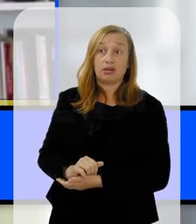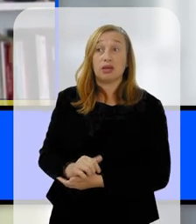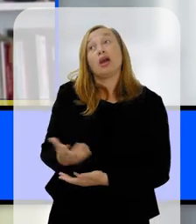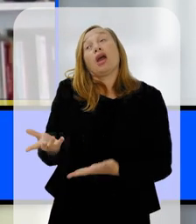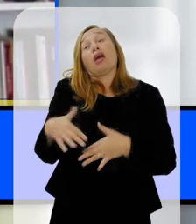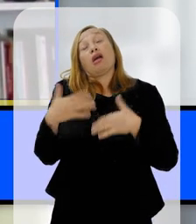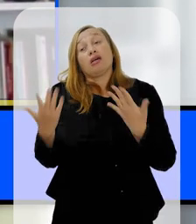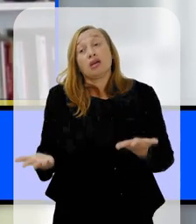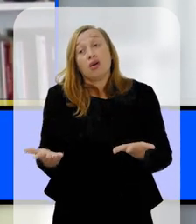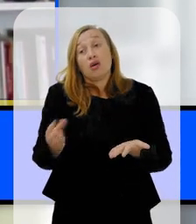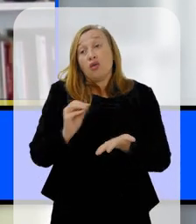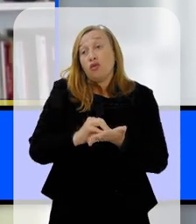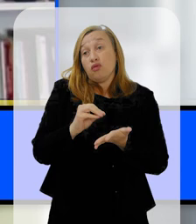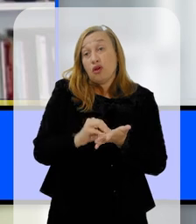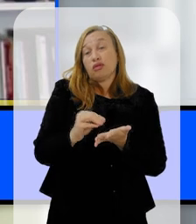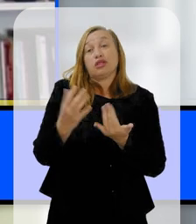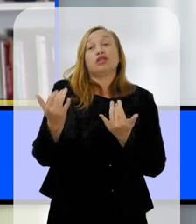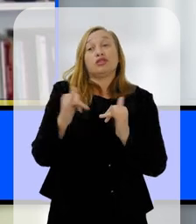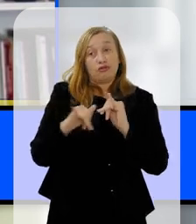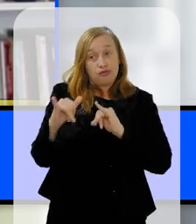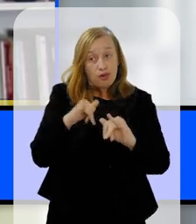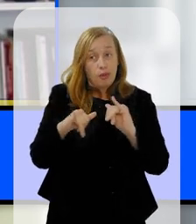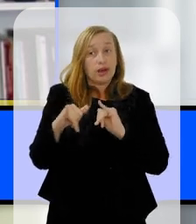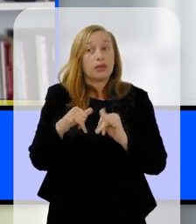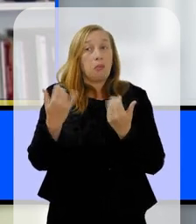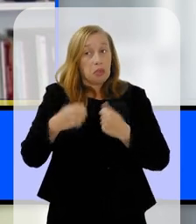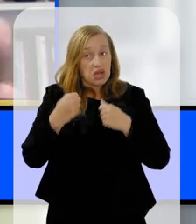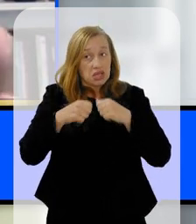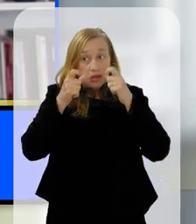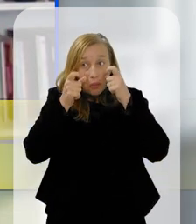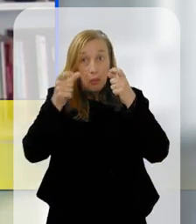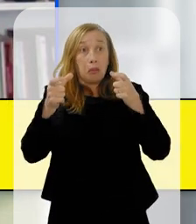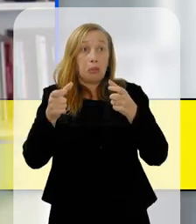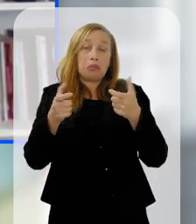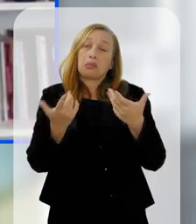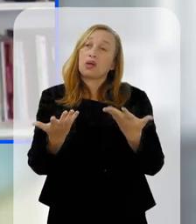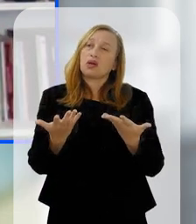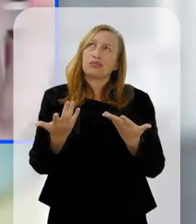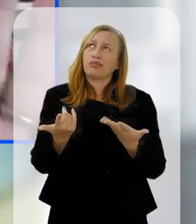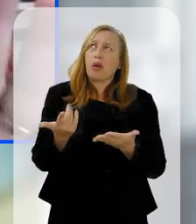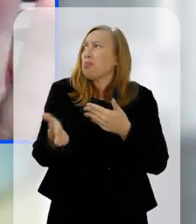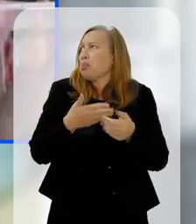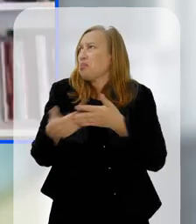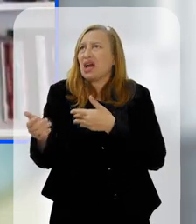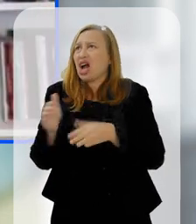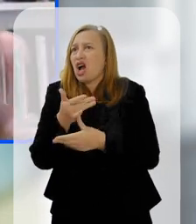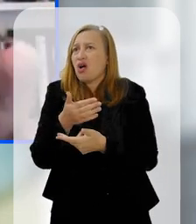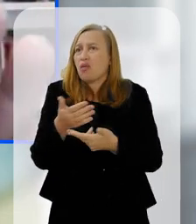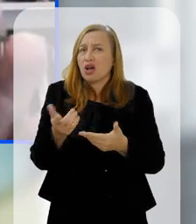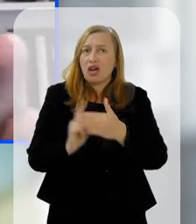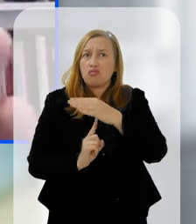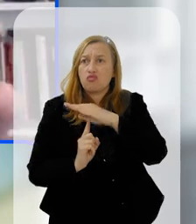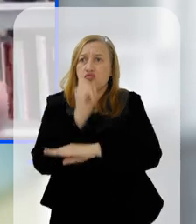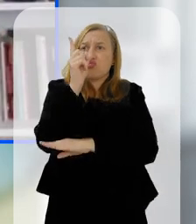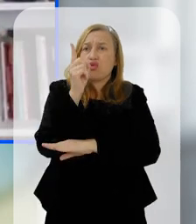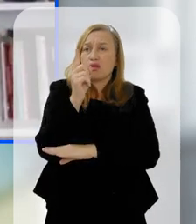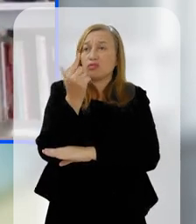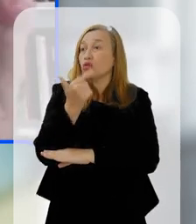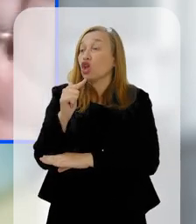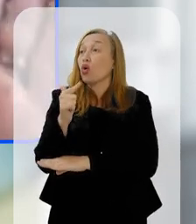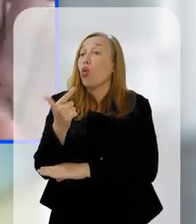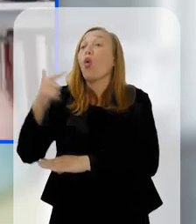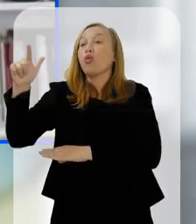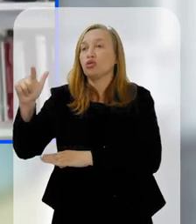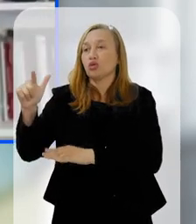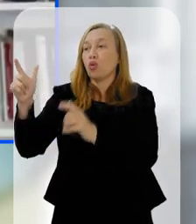os desinformados, né, precisam atentar para isso, que não pode pegar o foguete que quiser, não tem um planeta B, né?